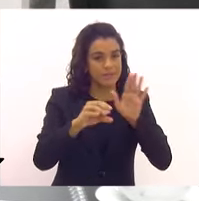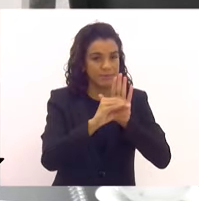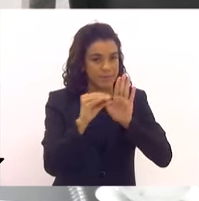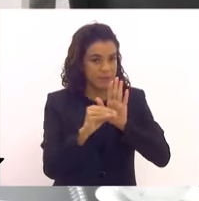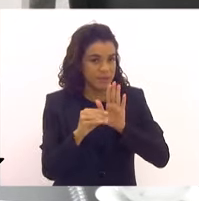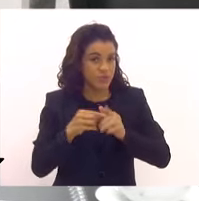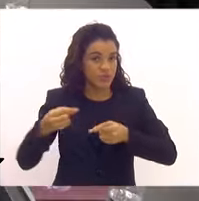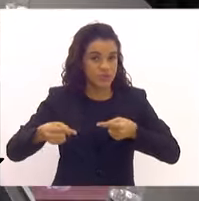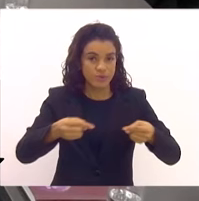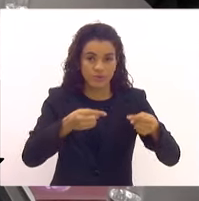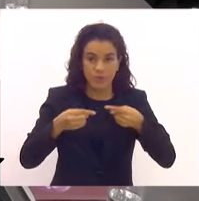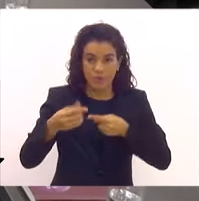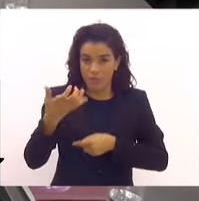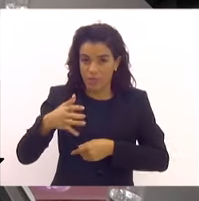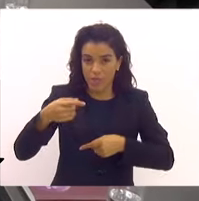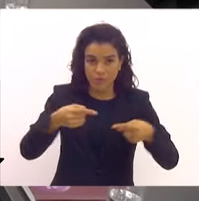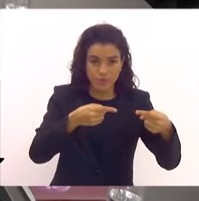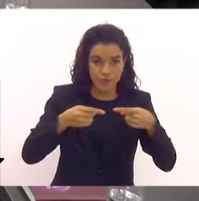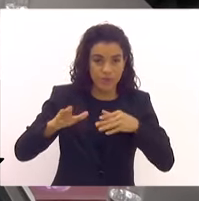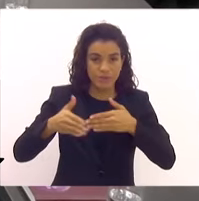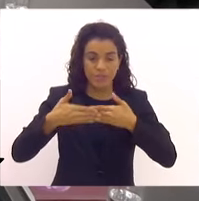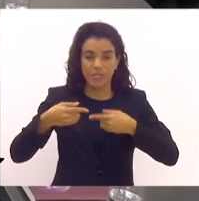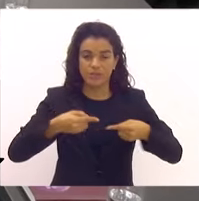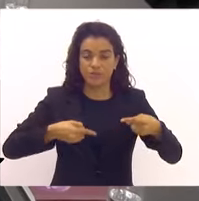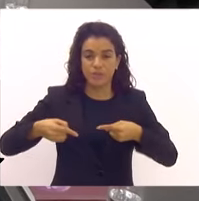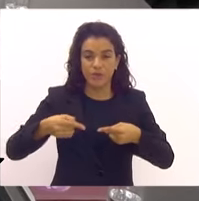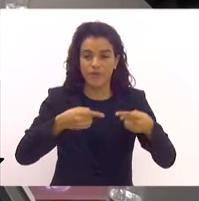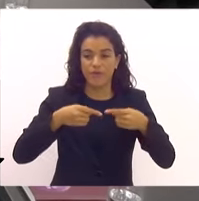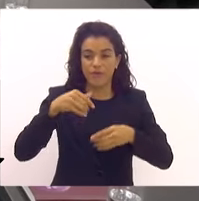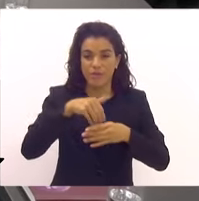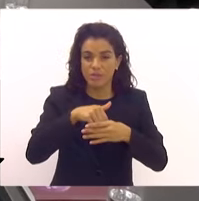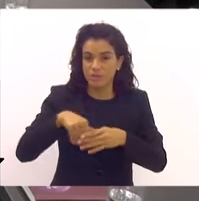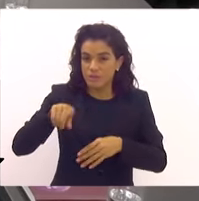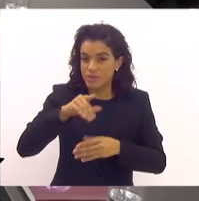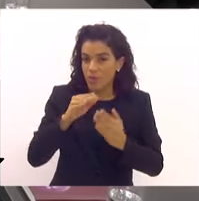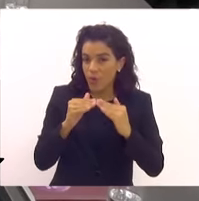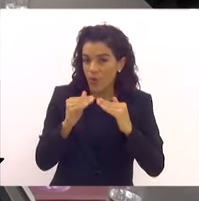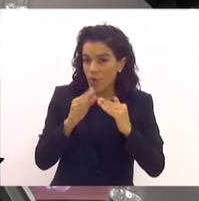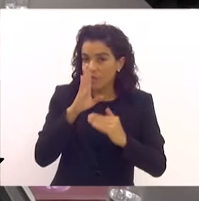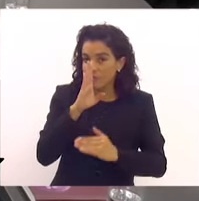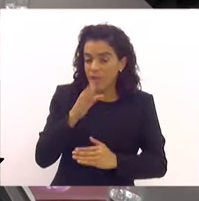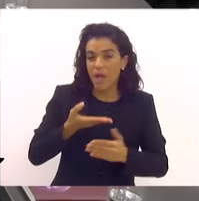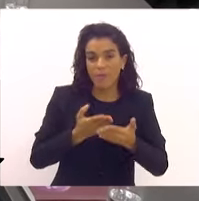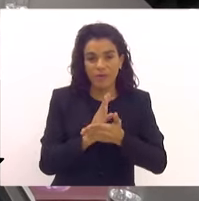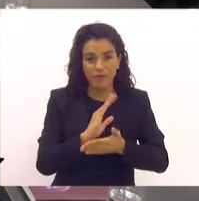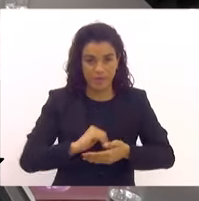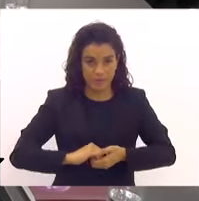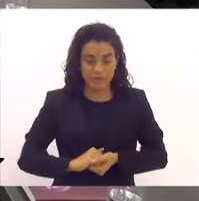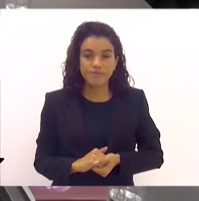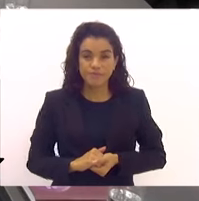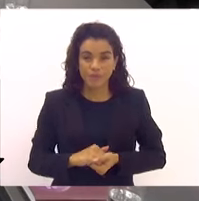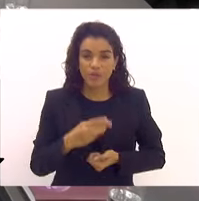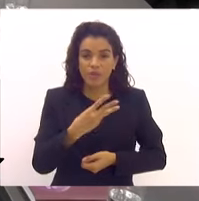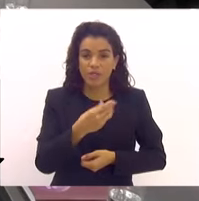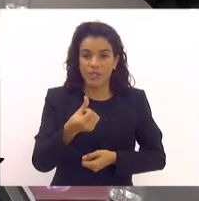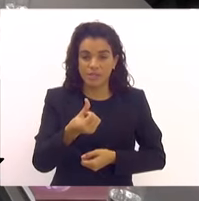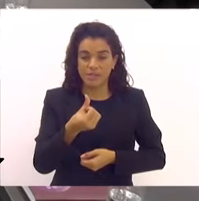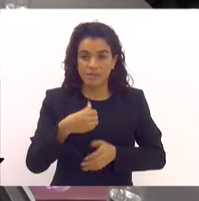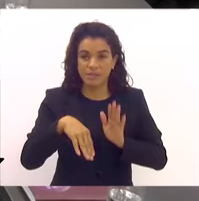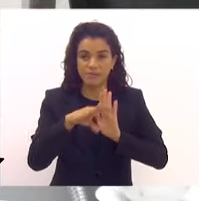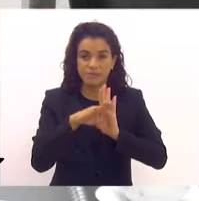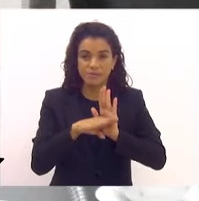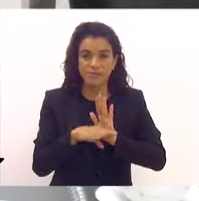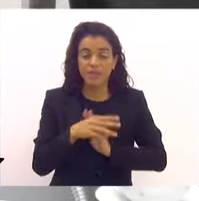Em discussão. Não havendo quem queira discutir, encerrar a discussão. Em votação, senhores que aprovam, permaneçam como estão. Aprovado o 36 da pauta. Vamos